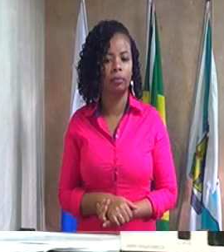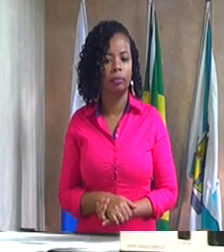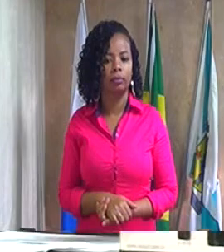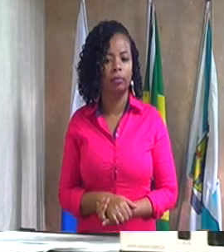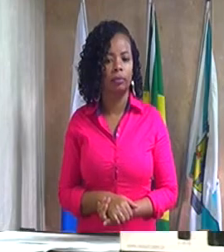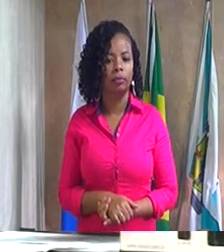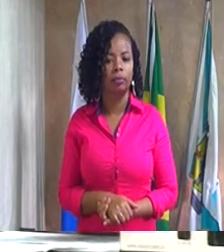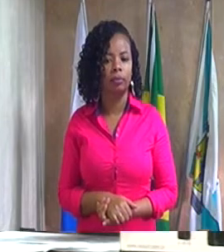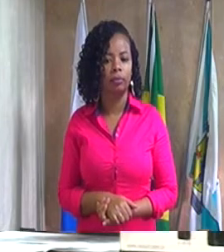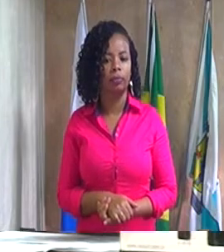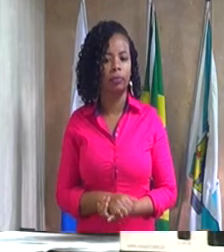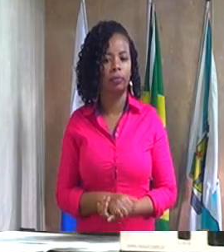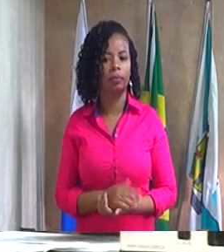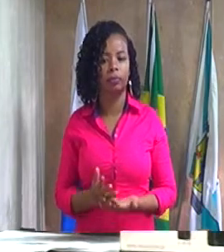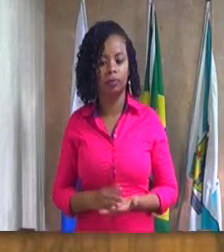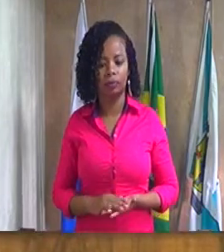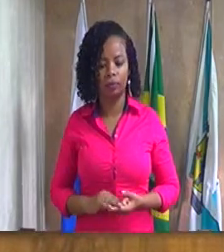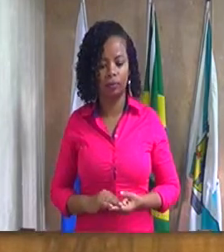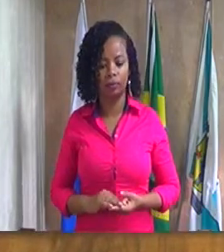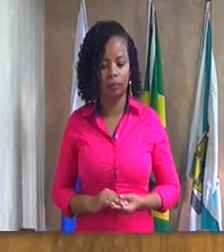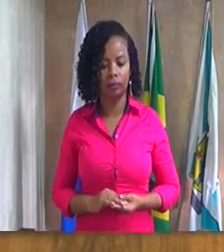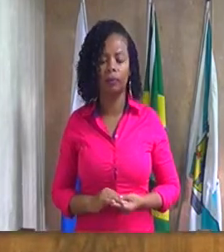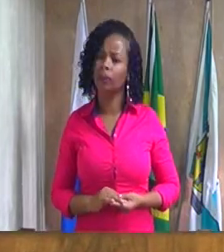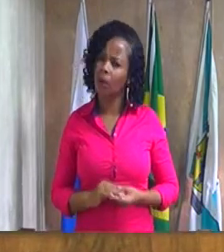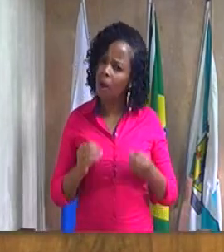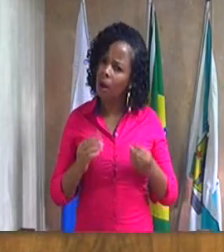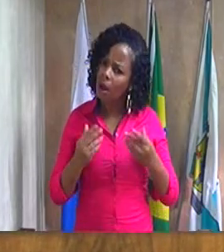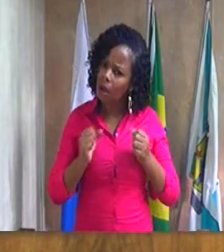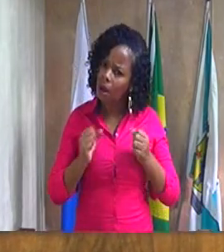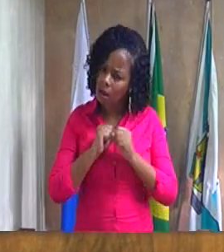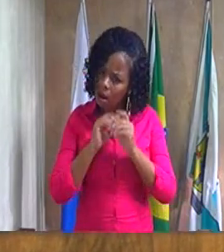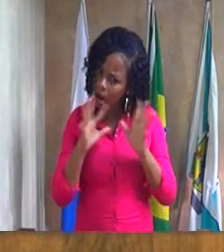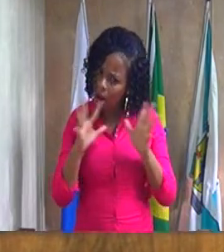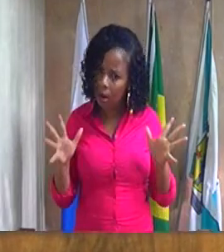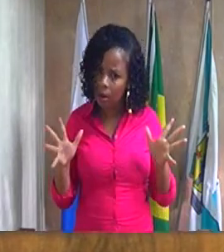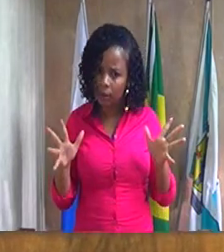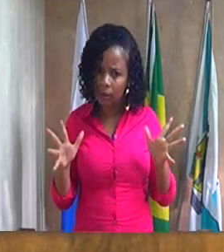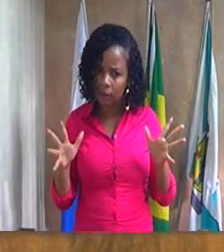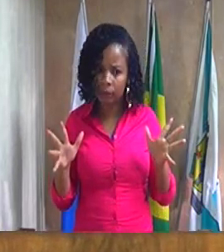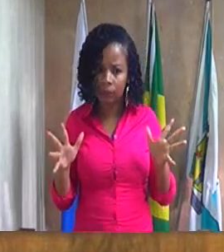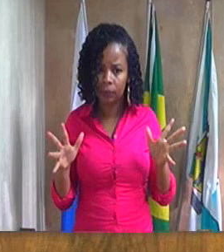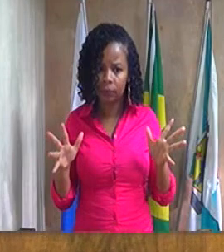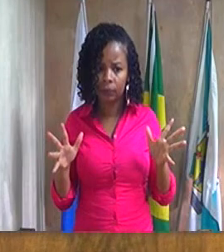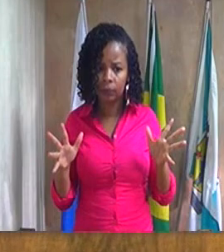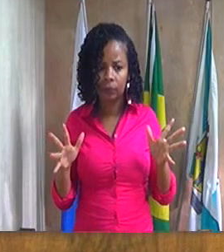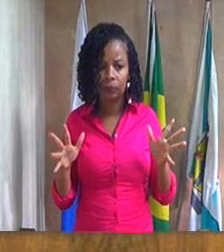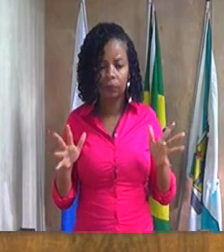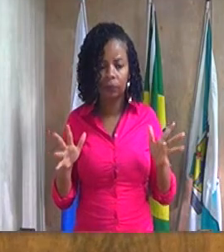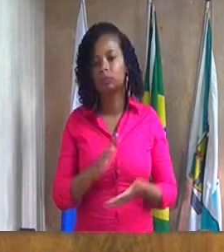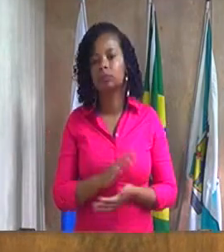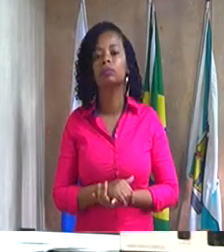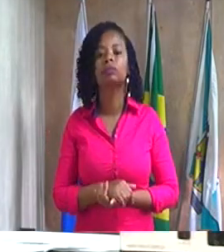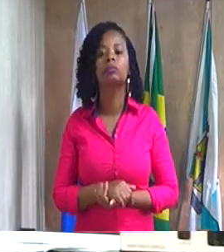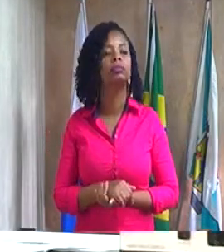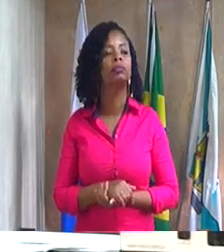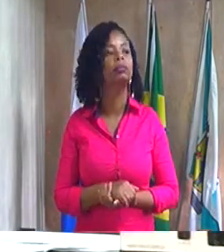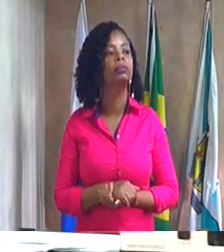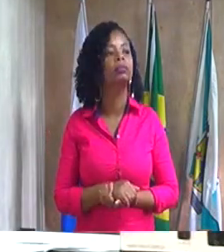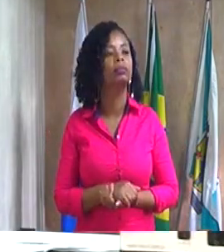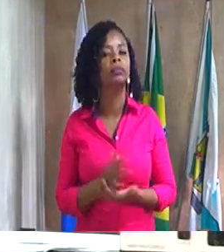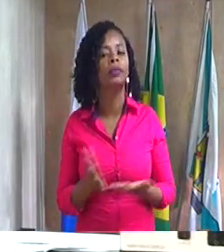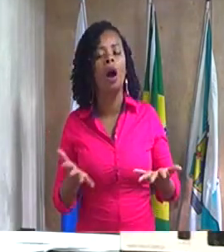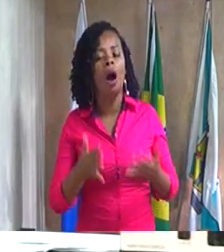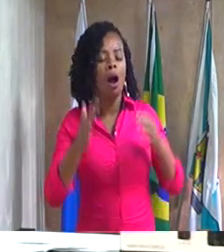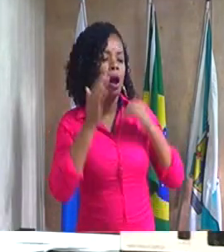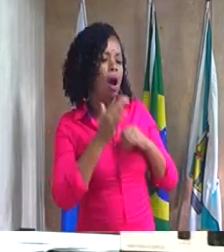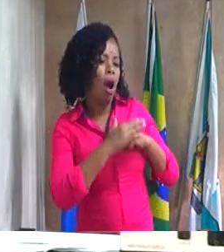Que ficou claro, abençoados? Ô, vereadora, com todo o respeito que eu tenho a Vossa Excelência e o carinho que eu tenho